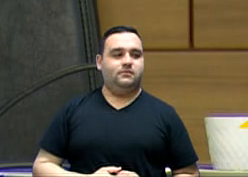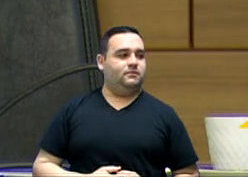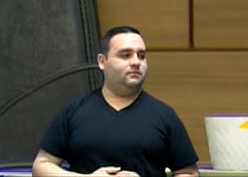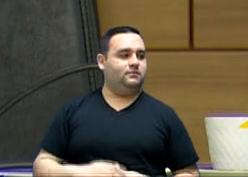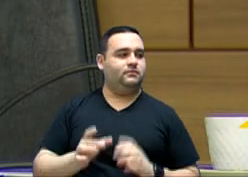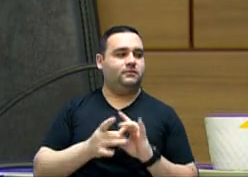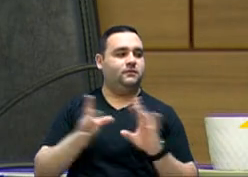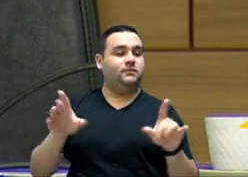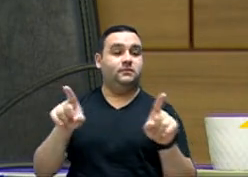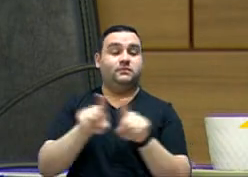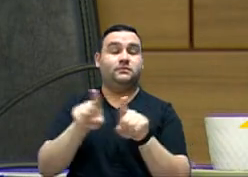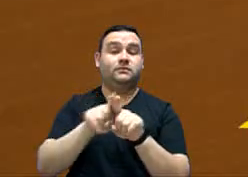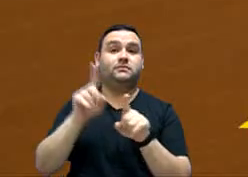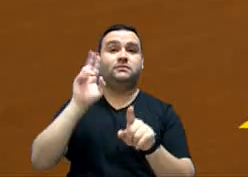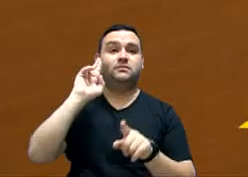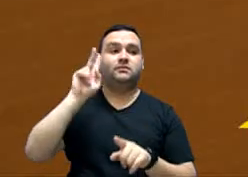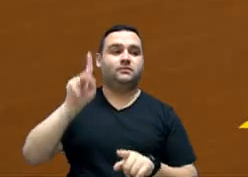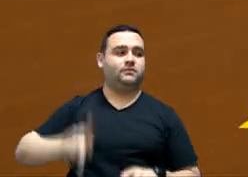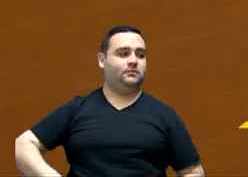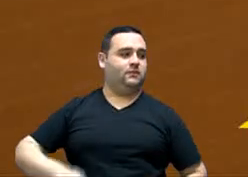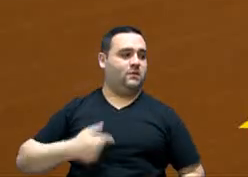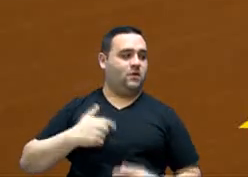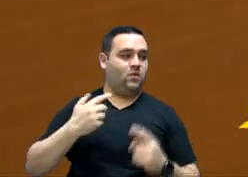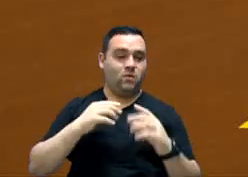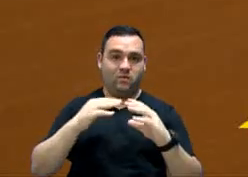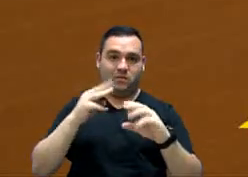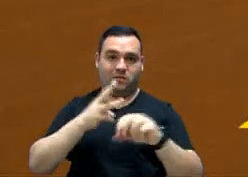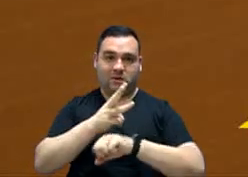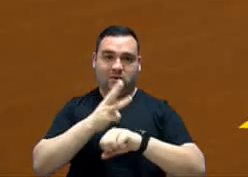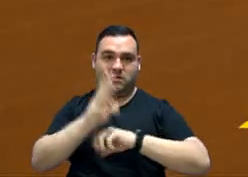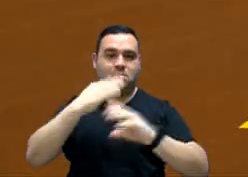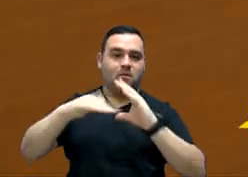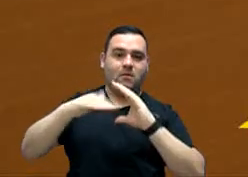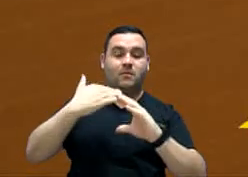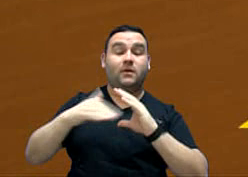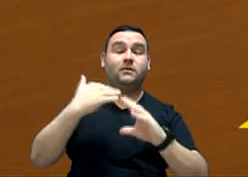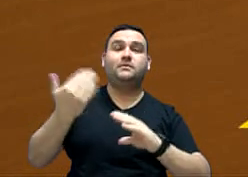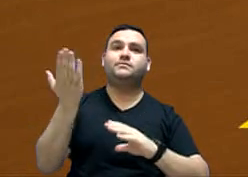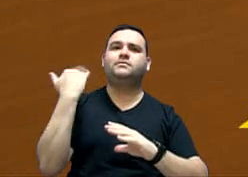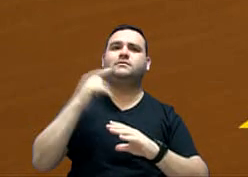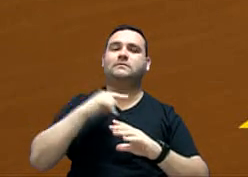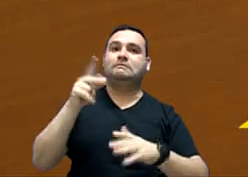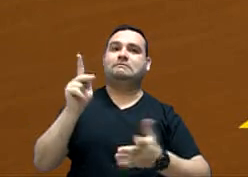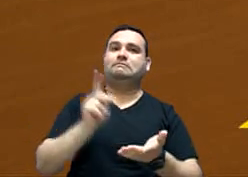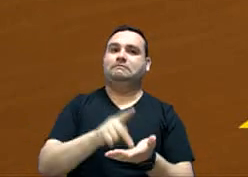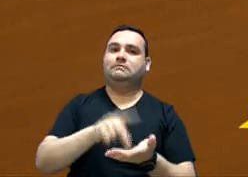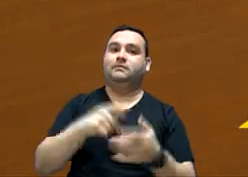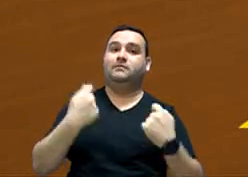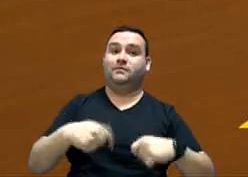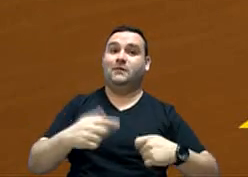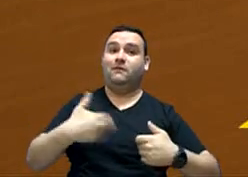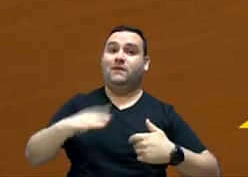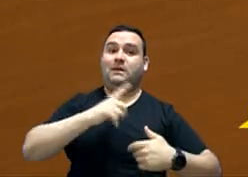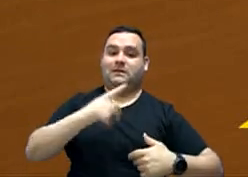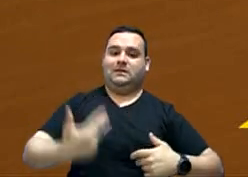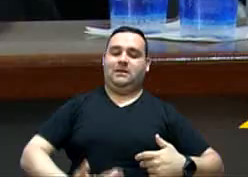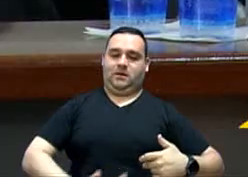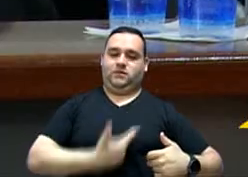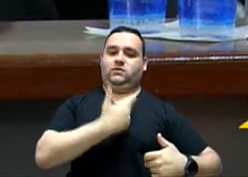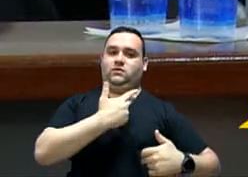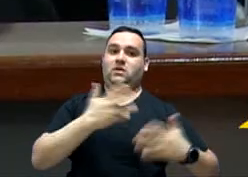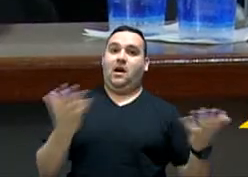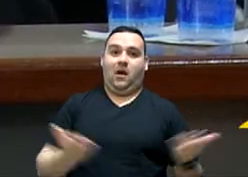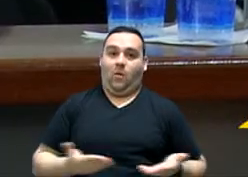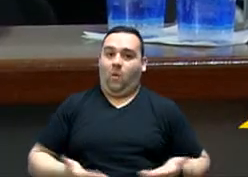Está aberto. Inclusive, presidente Fausto, estou falando com ele agora aqui no WhatsApp, ele estava com, realmente, agora vai ter que passar por um procedimento